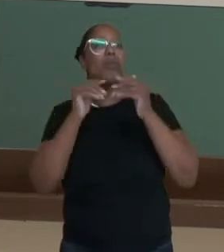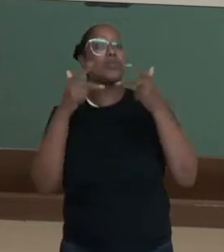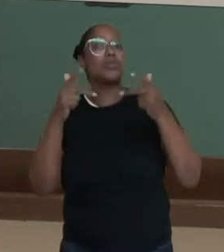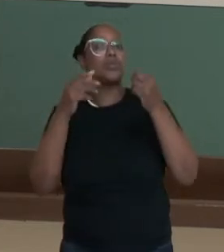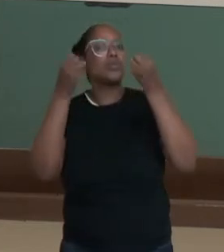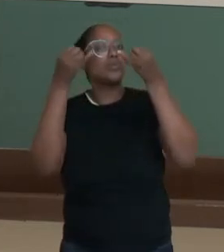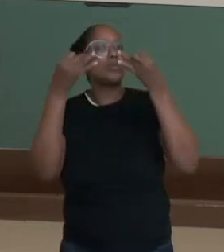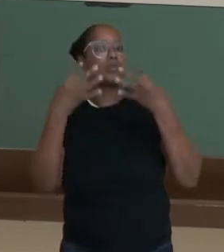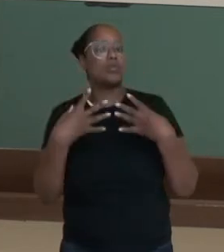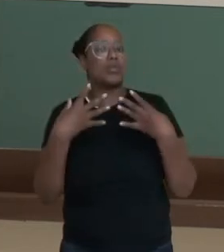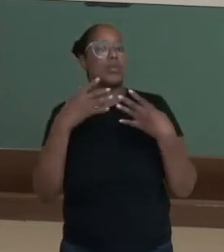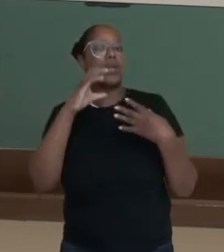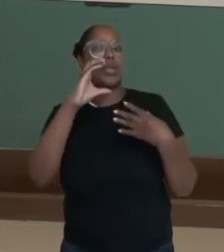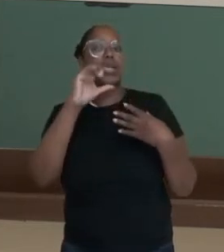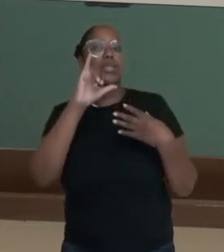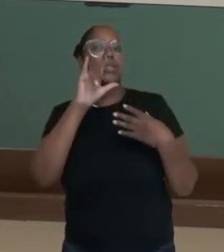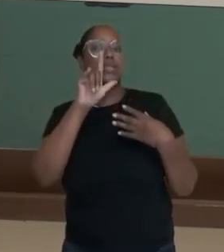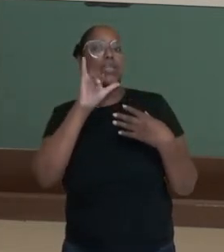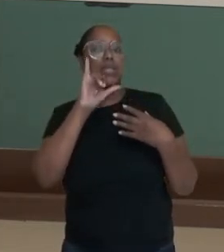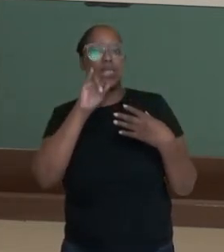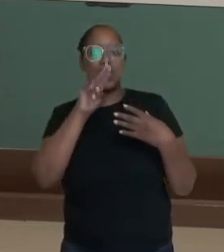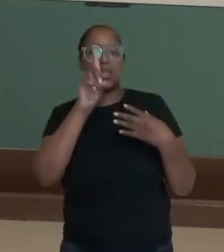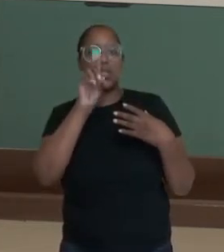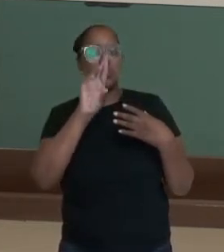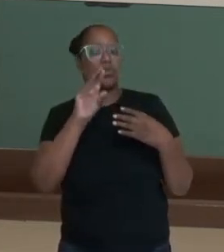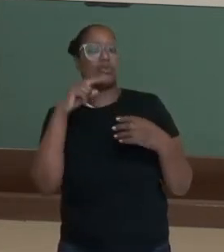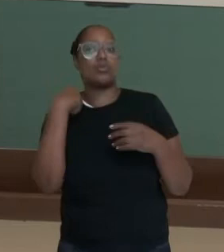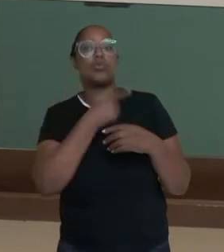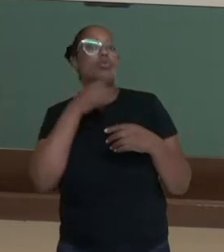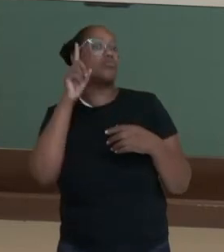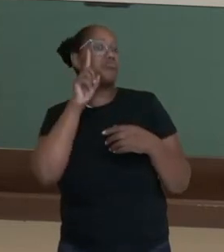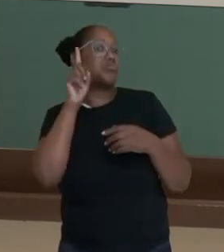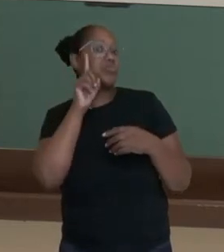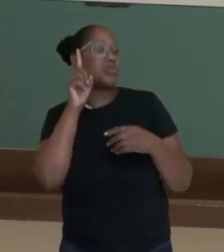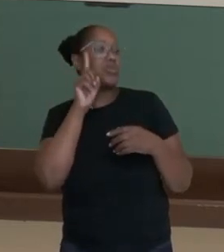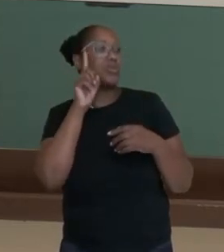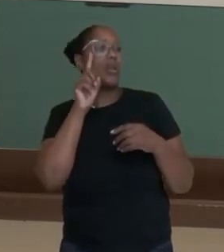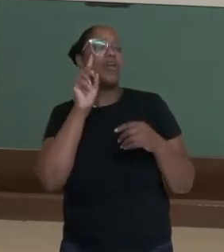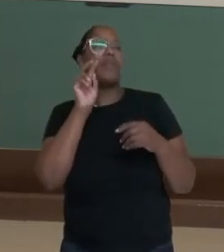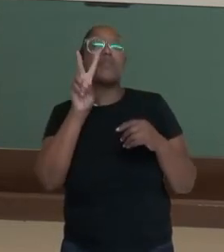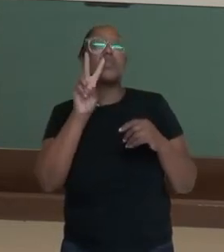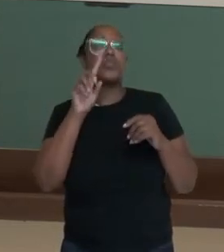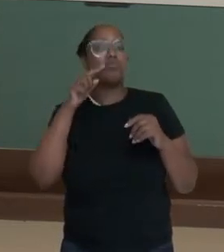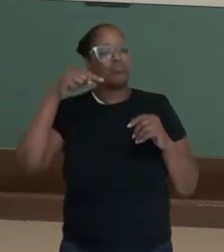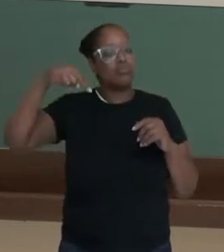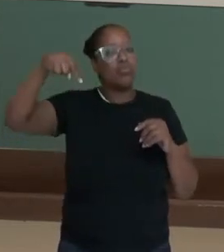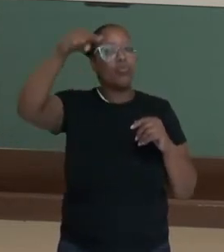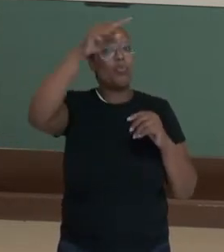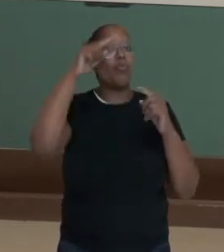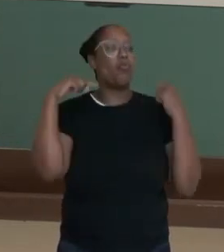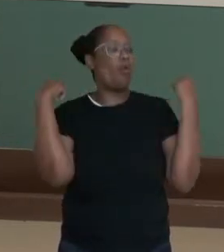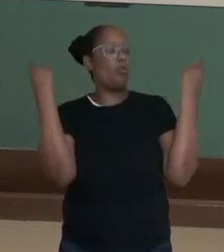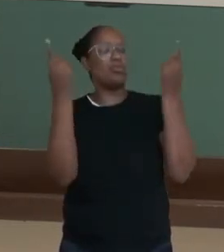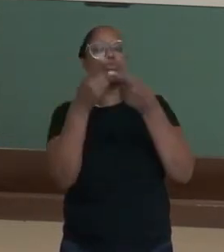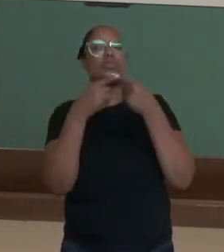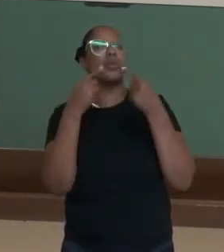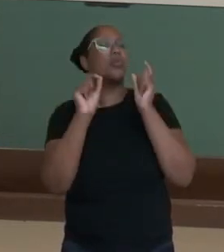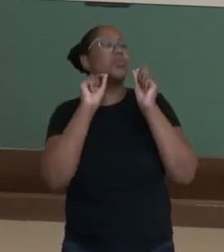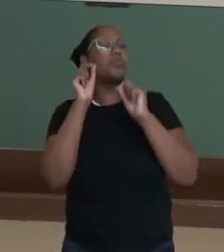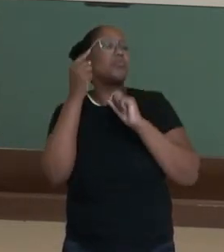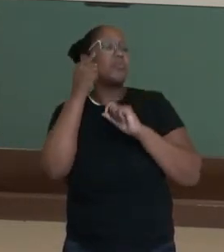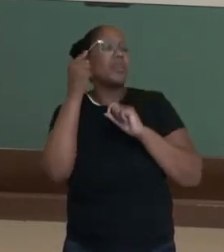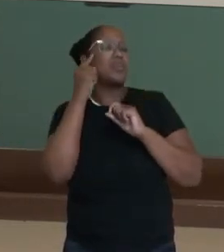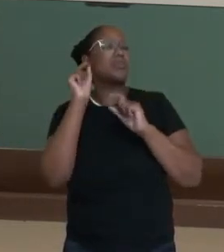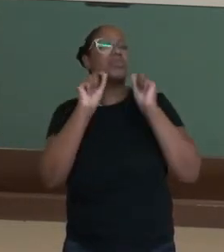do cilindro no nosso dia a dia? O que eu quero dizer com isso? Olhem por volta de vocês. Pense, o que tem